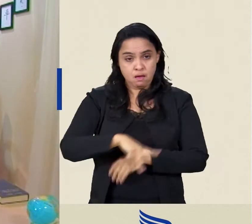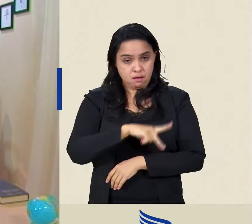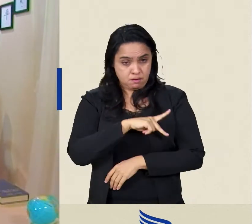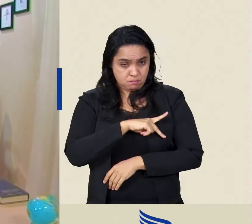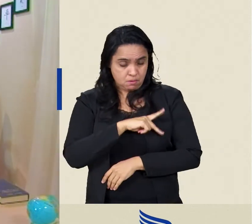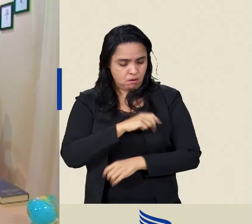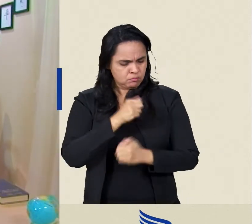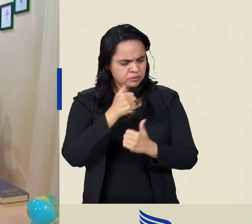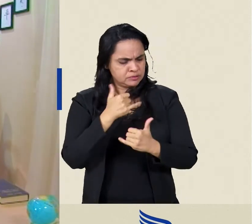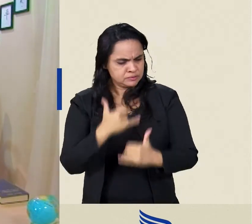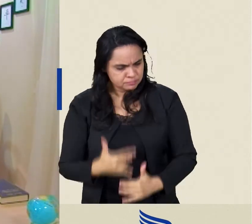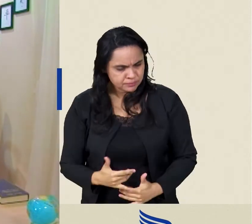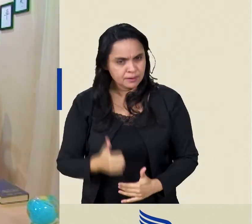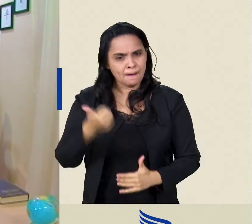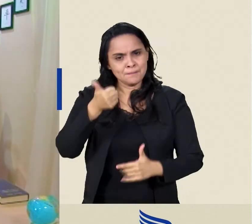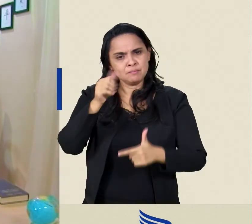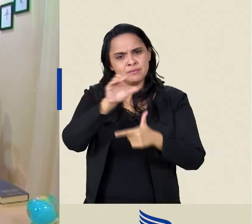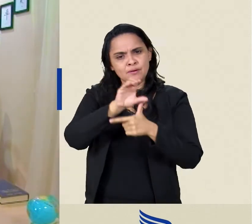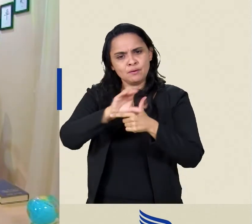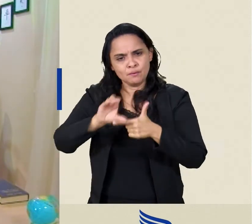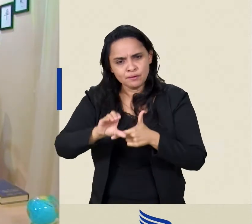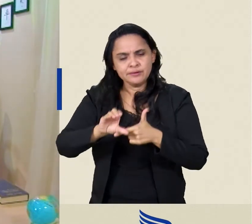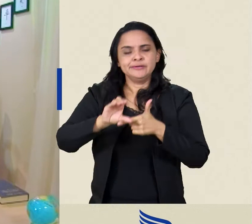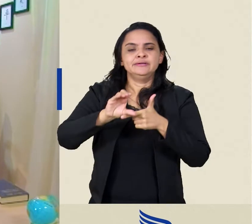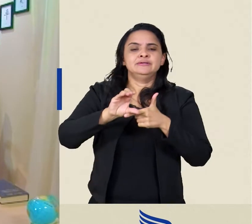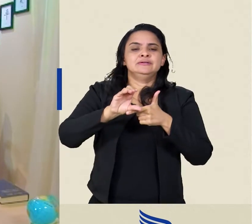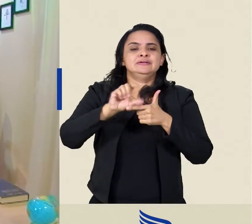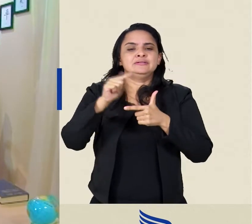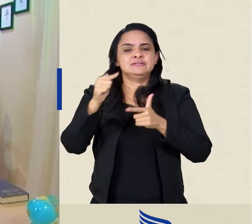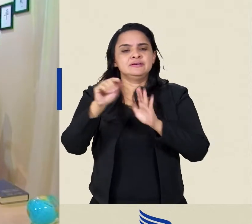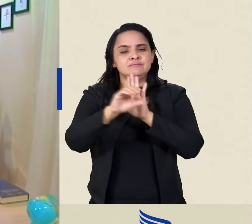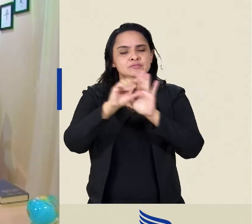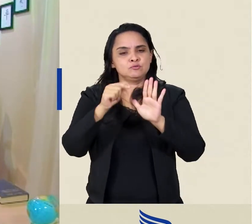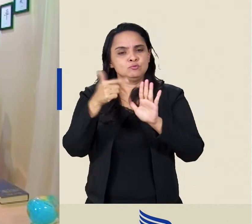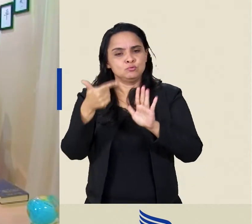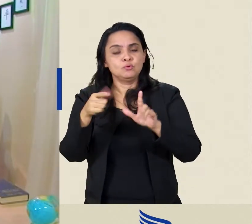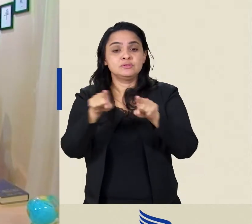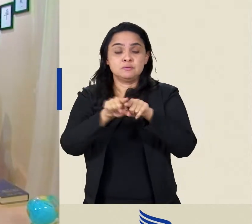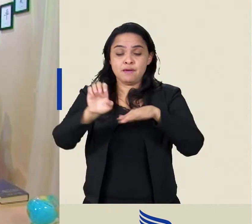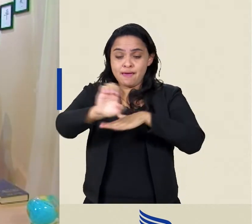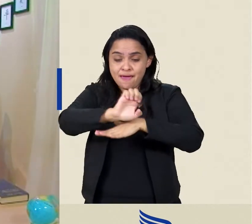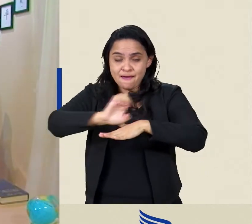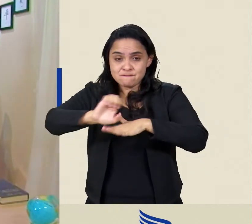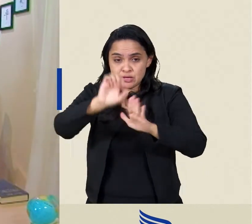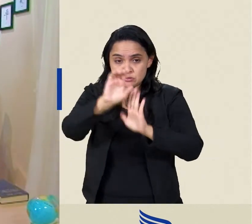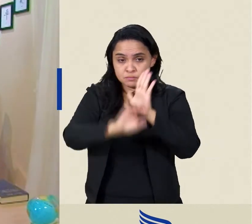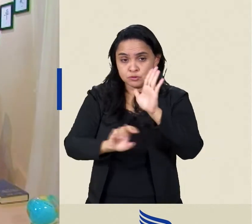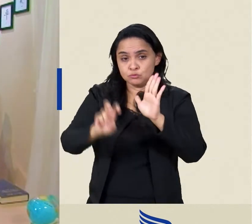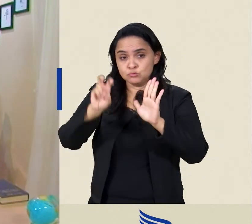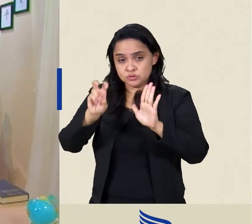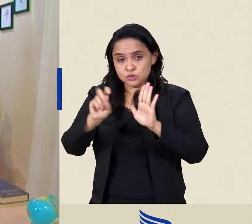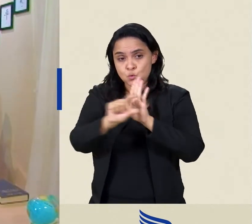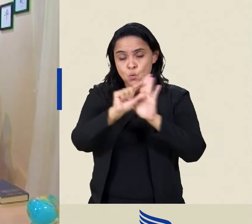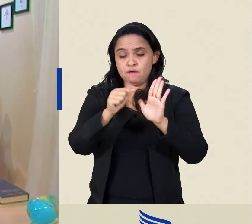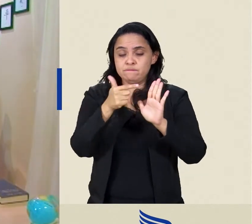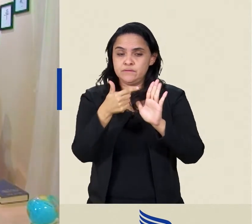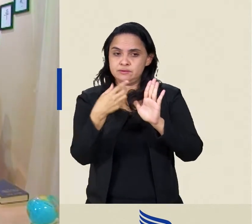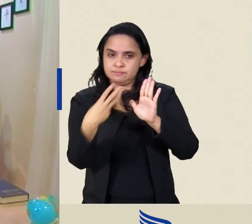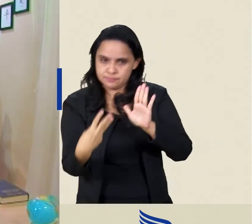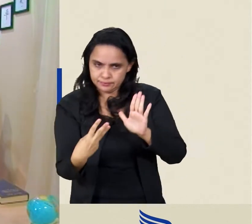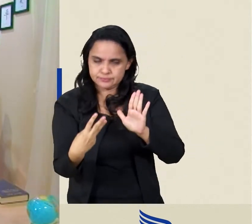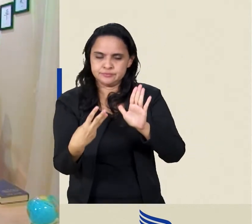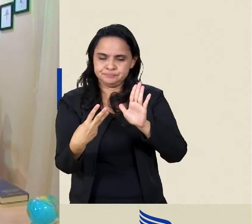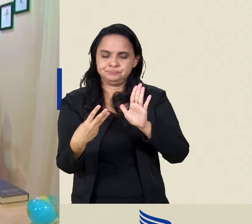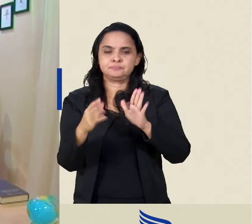2, Efésios capítulo 5, 23 e 33. E nas palavras de Jesus, Mateus